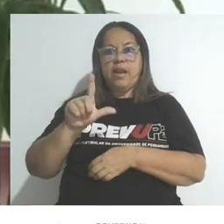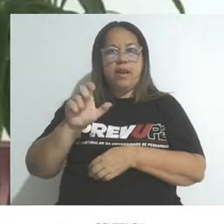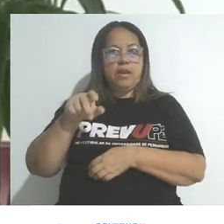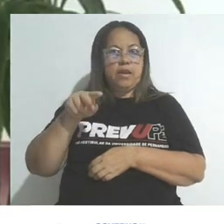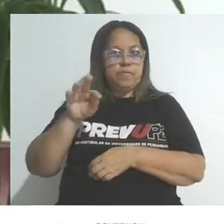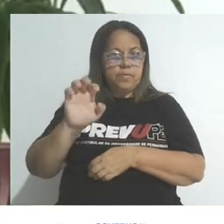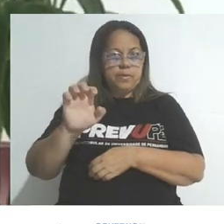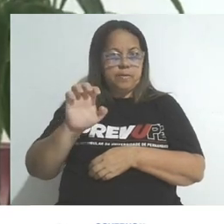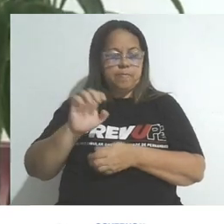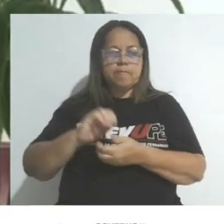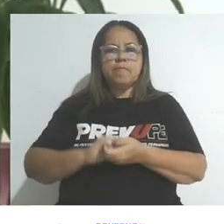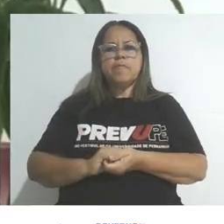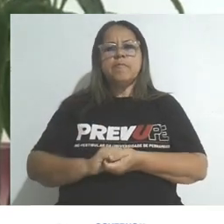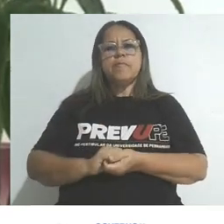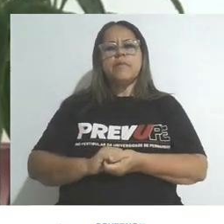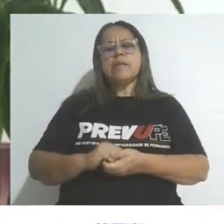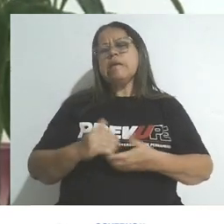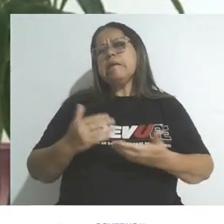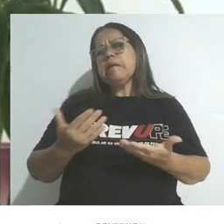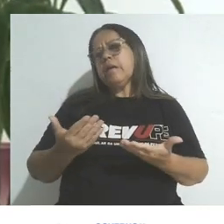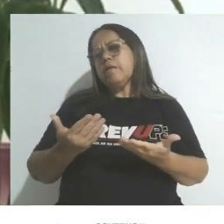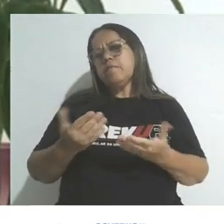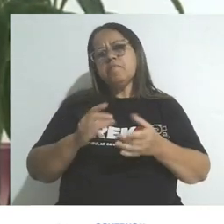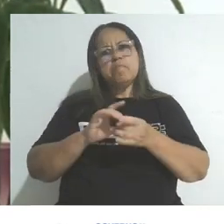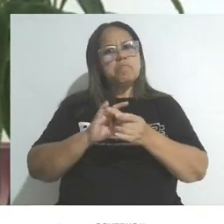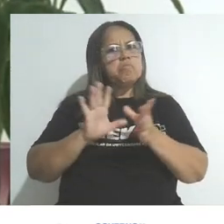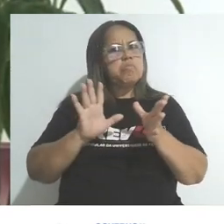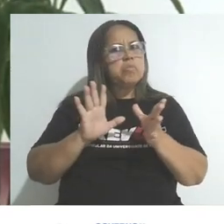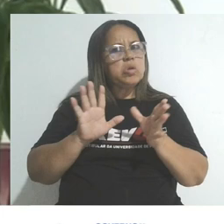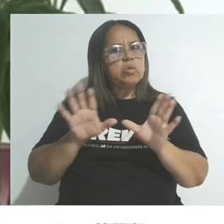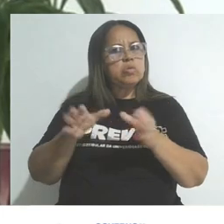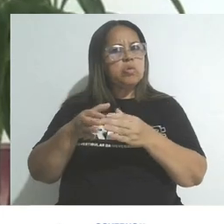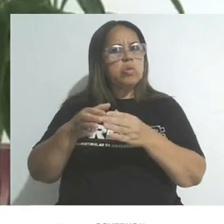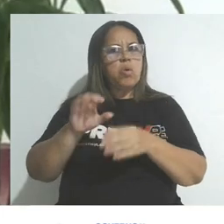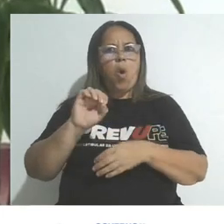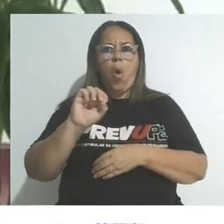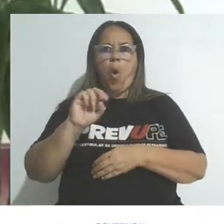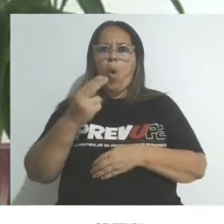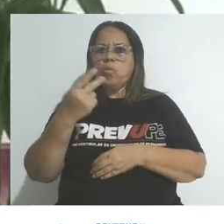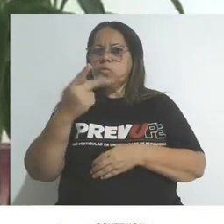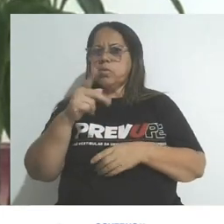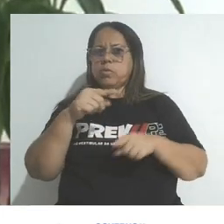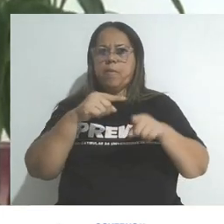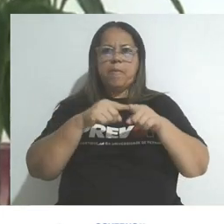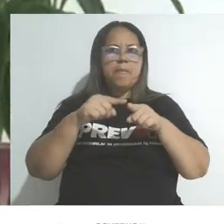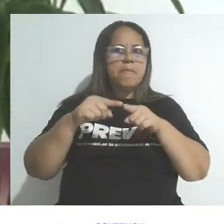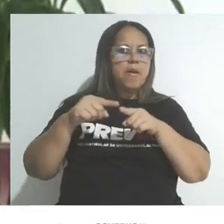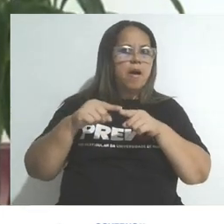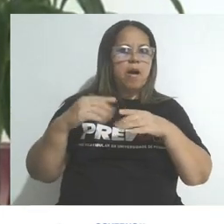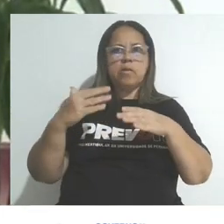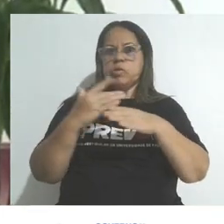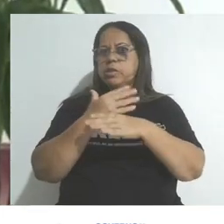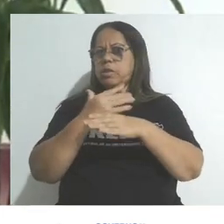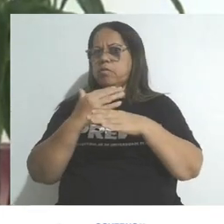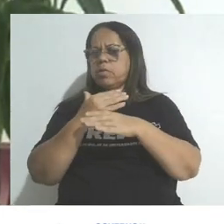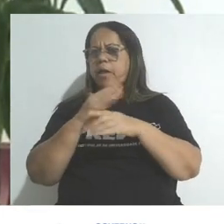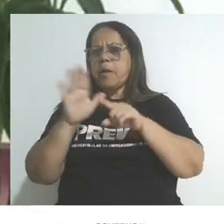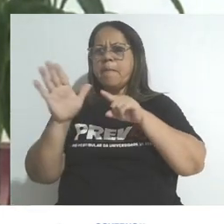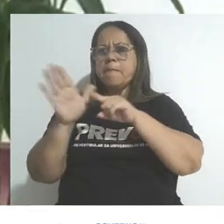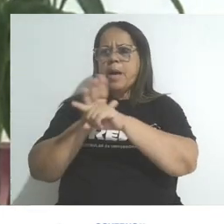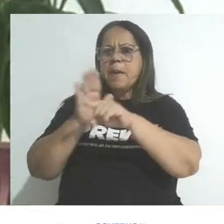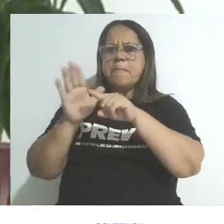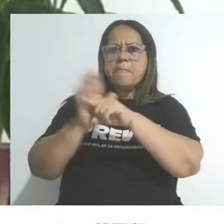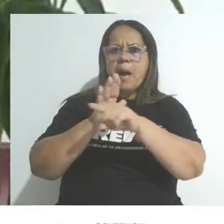Covid, né? E aí você pode, na sua comunidade, no seu bairro, na sua cidade, fazer perguntas